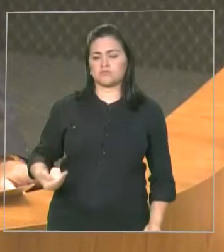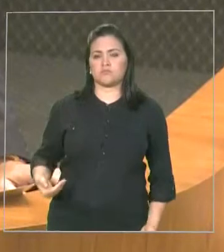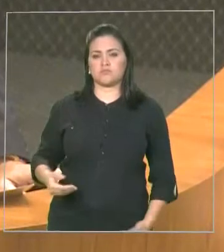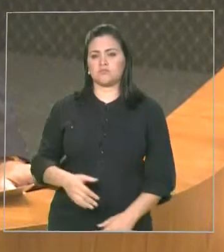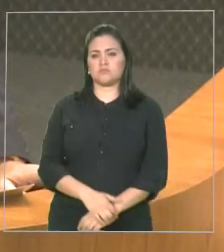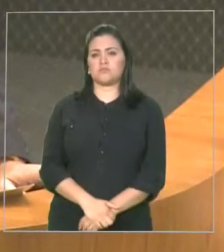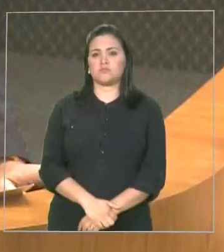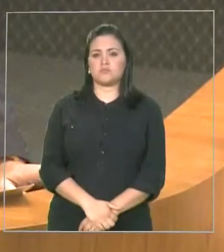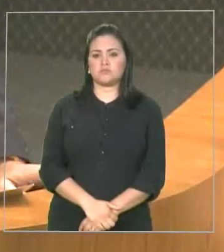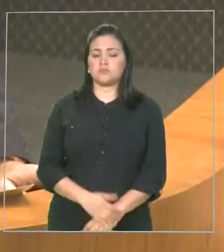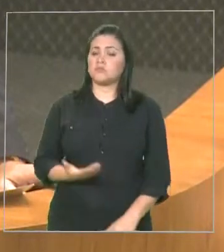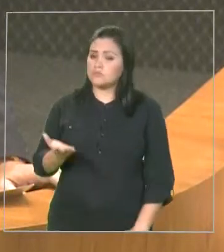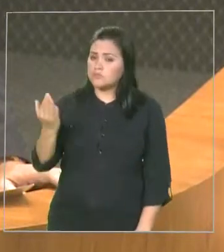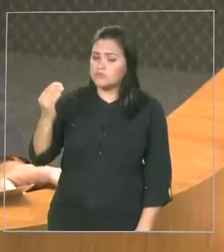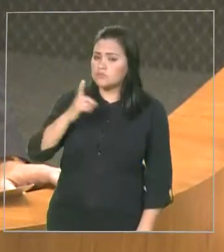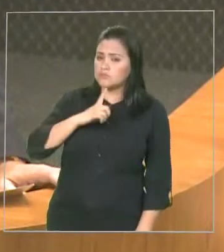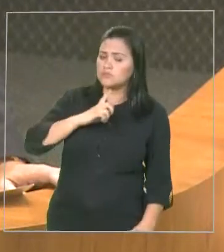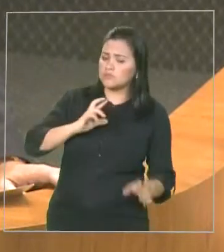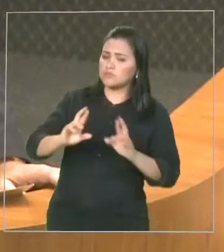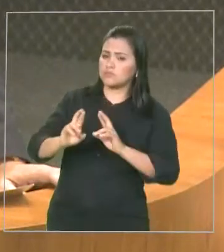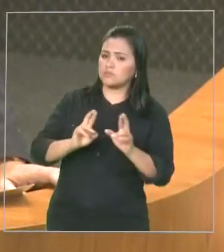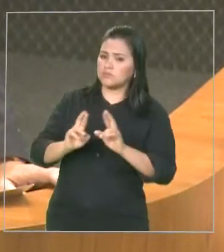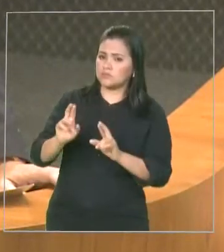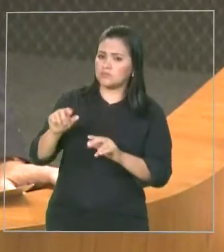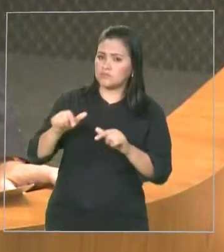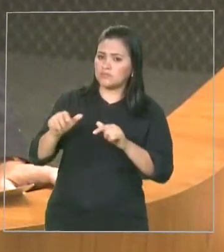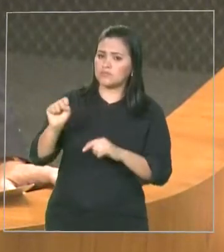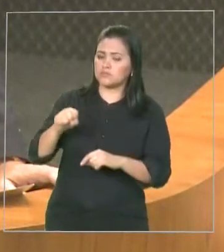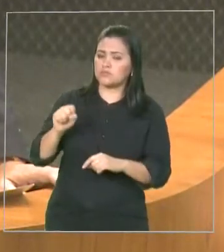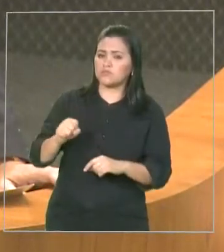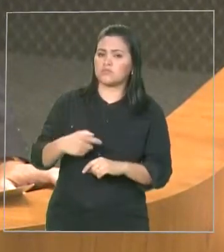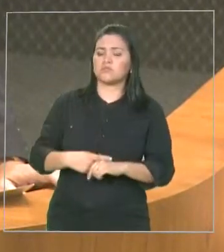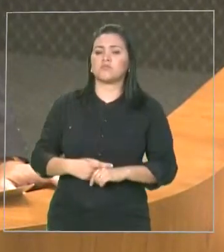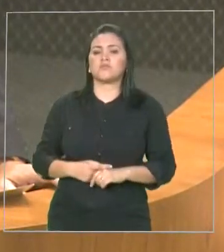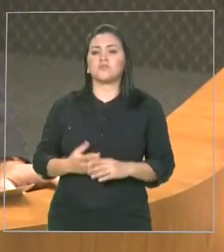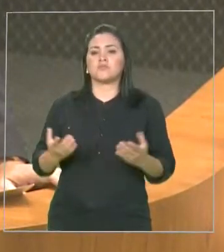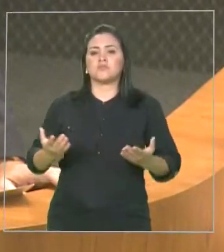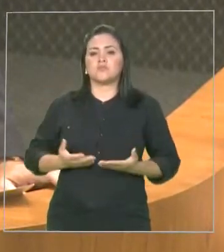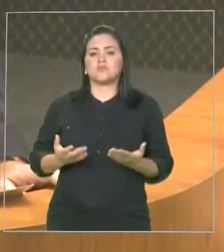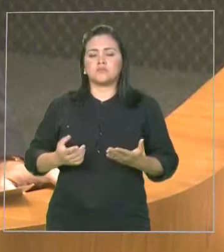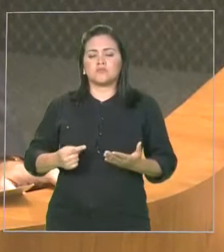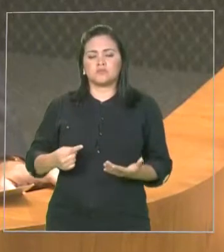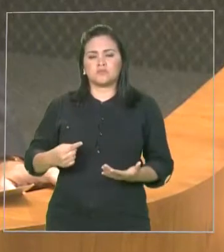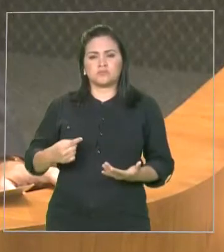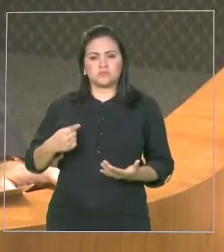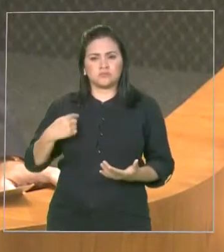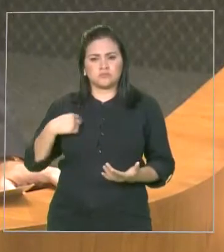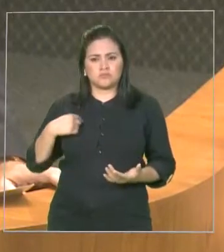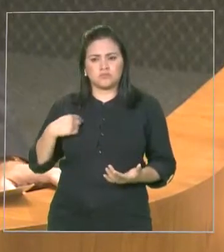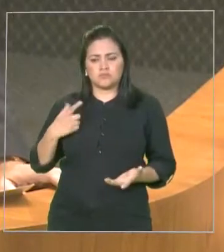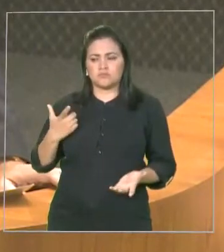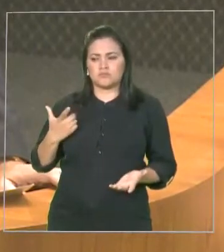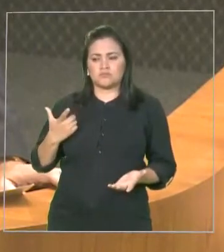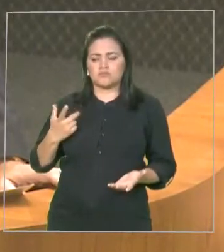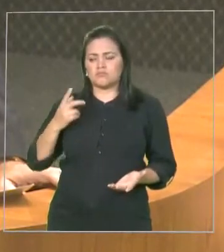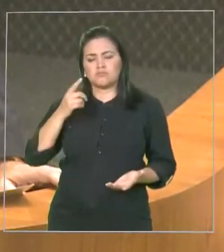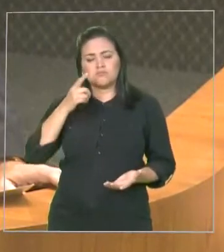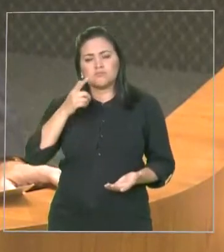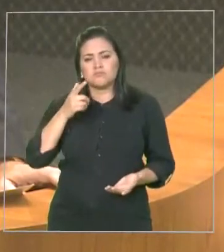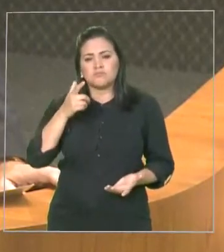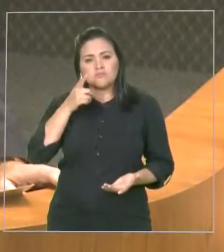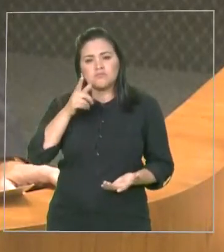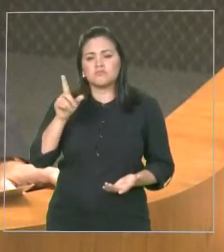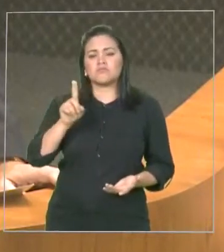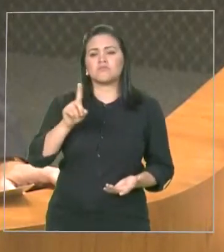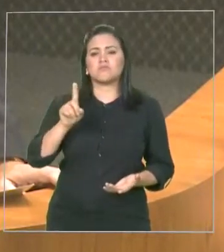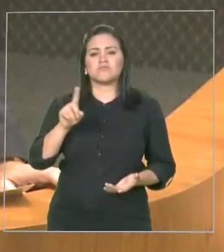culpando, nem vou usar da mesma régua que estão usando conosco, para nominar